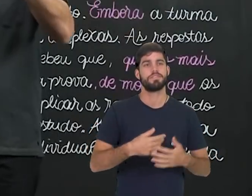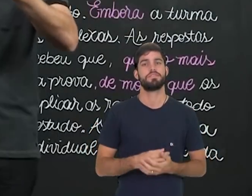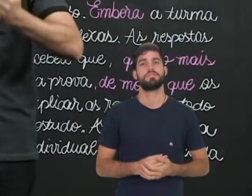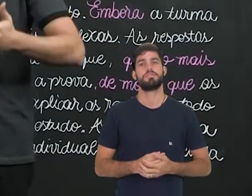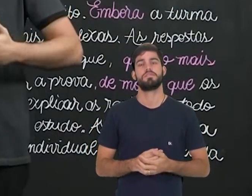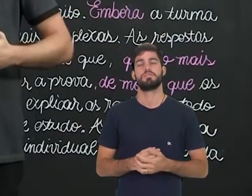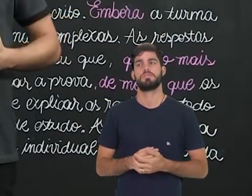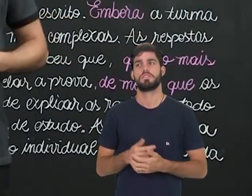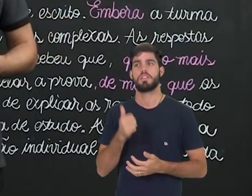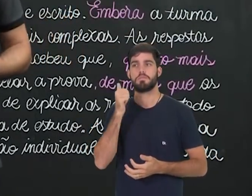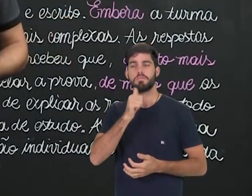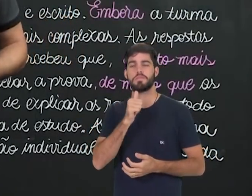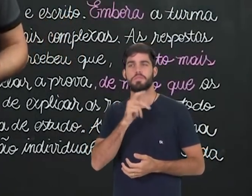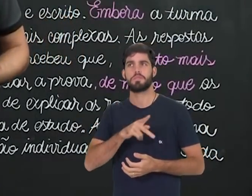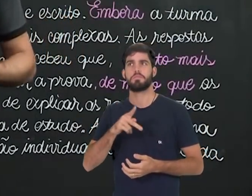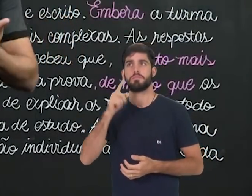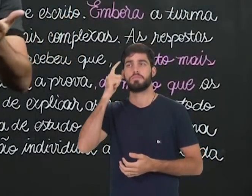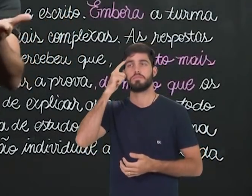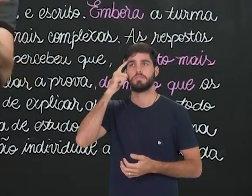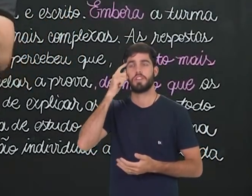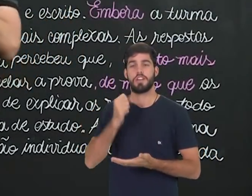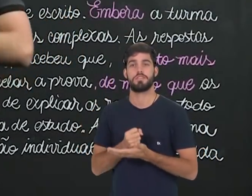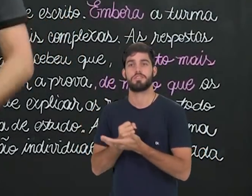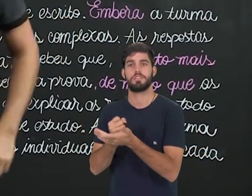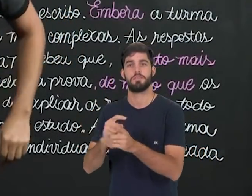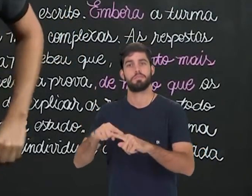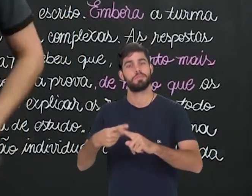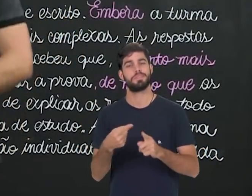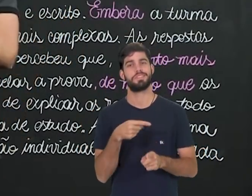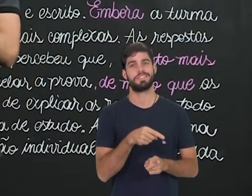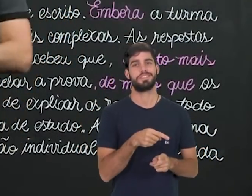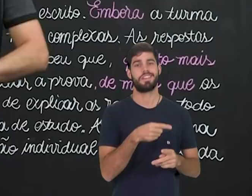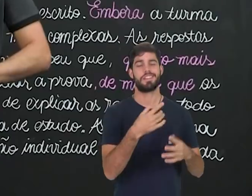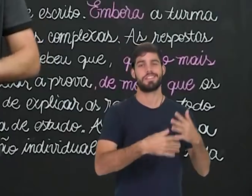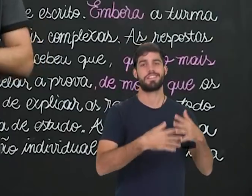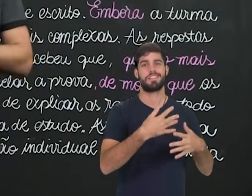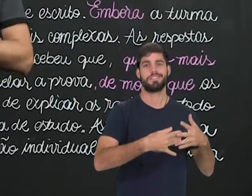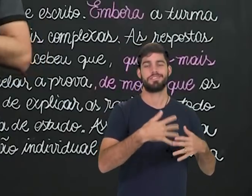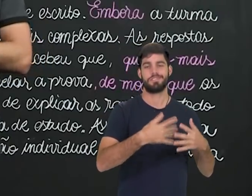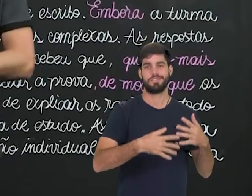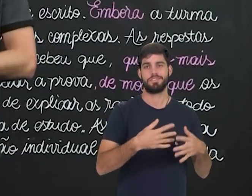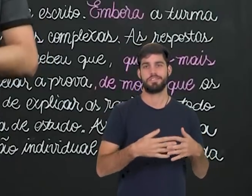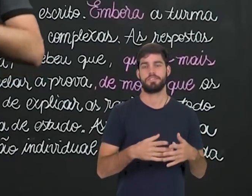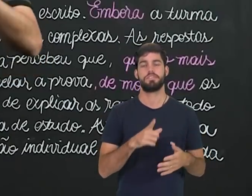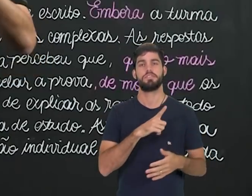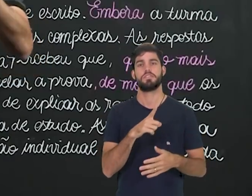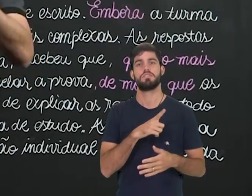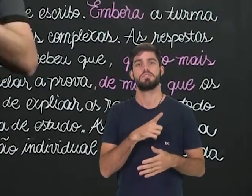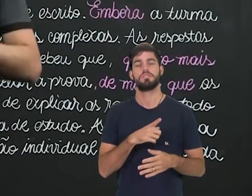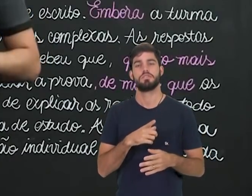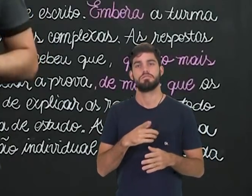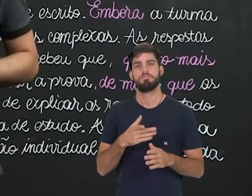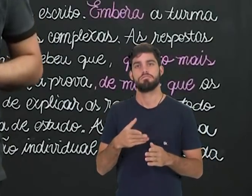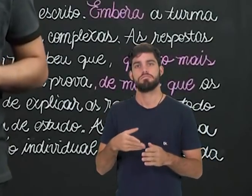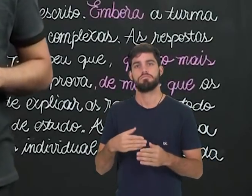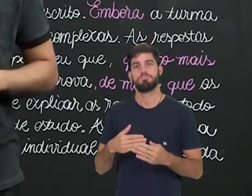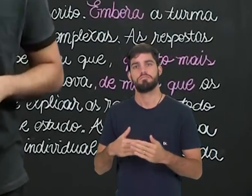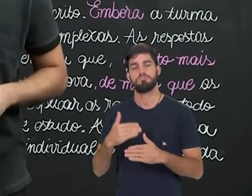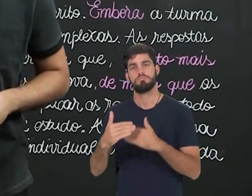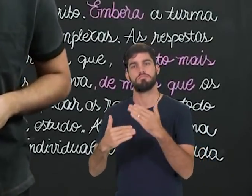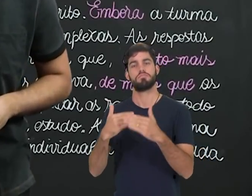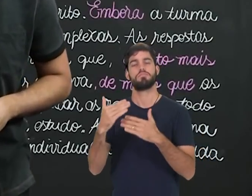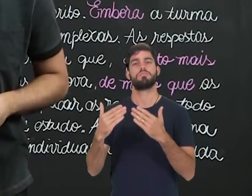achava que ajudava, na verdade ela estava atrapalhando. Então aí há uma relação de proporcionalidade, a ponto de a gente